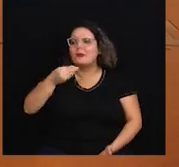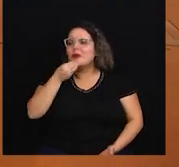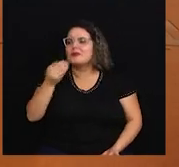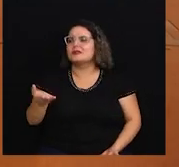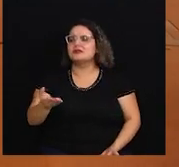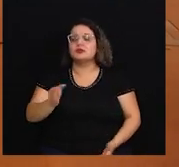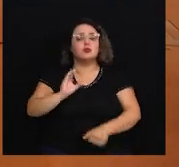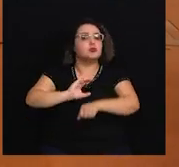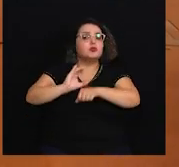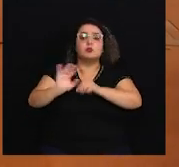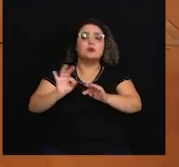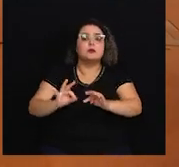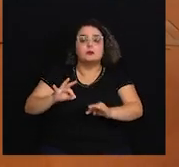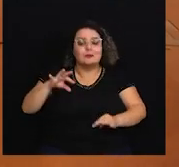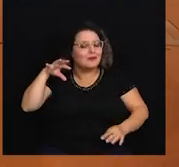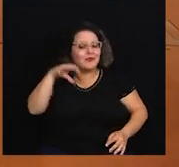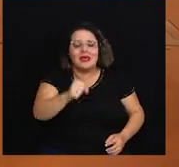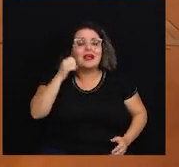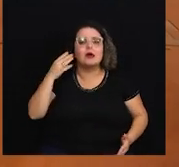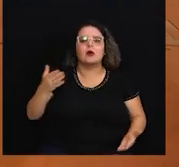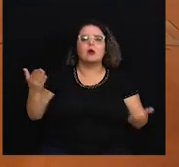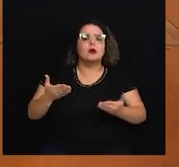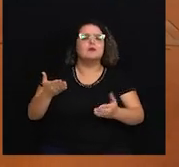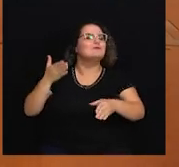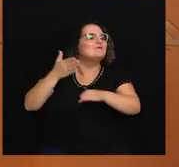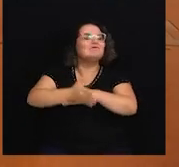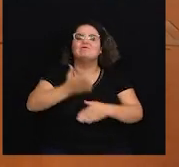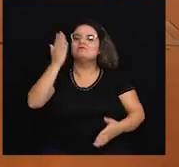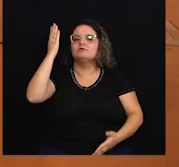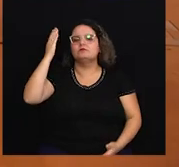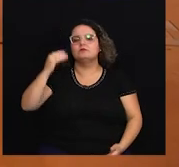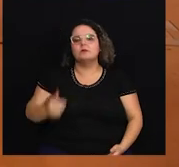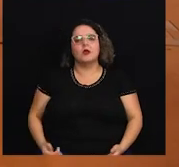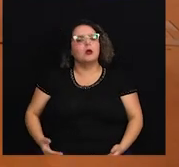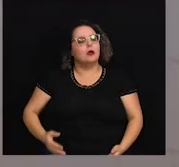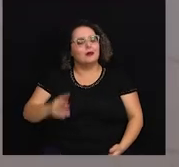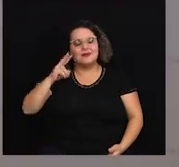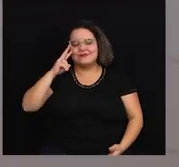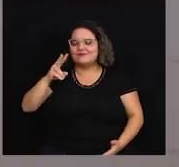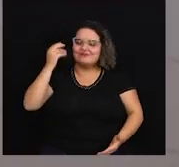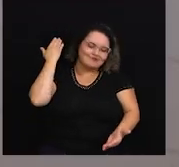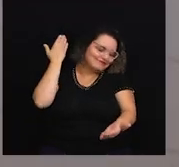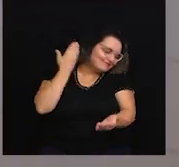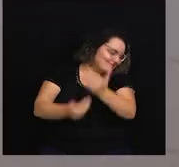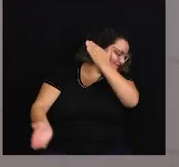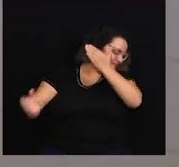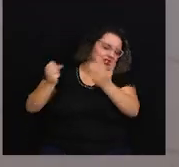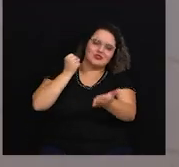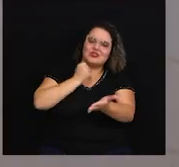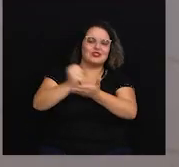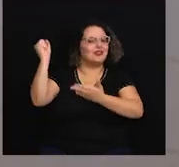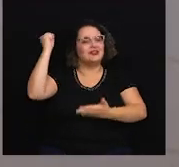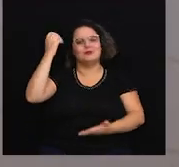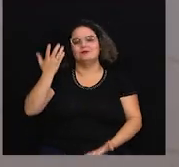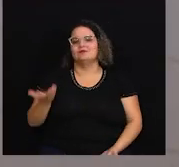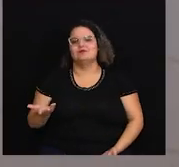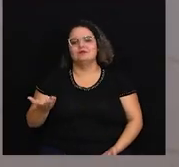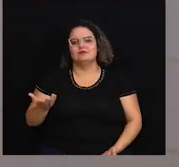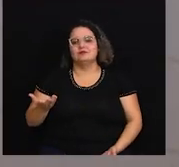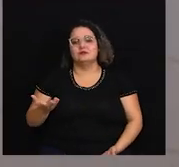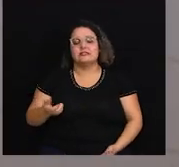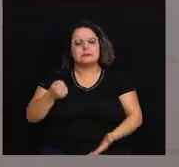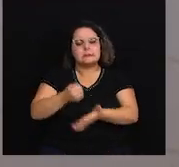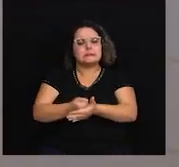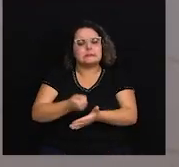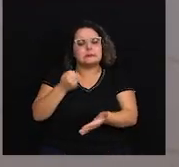curso Tec se você não pegar agora se não entrar agora conta talvez consigo ouvir já tá muito tarde então pego muito